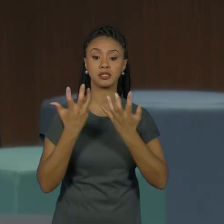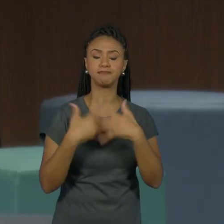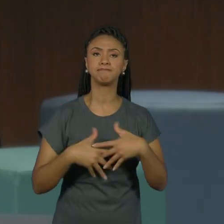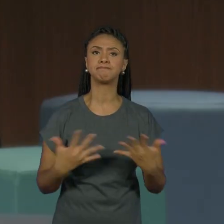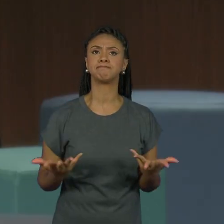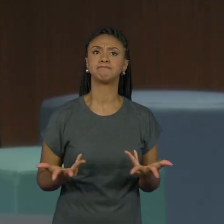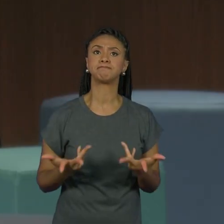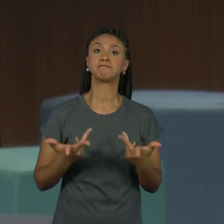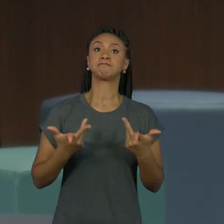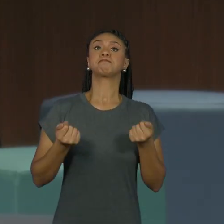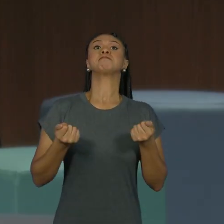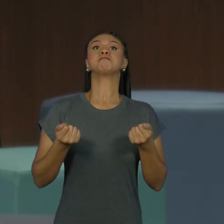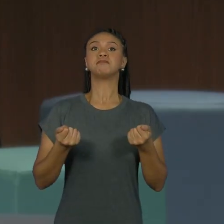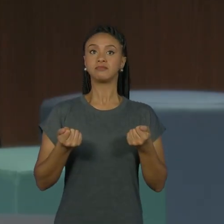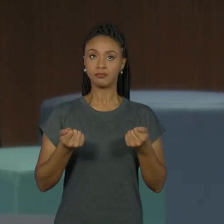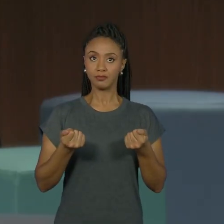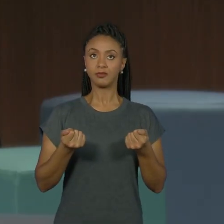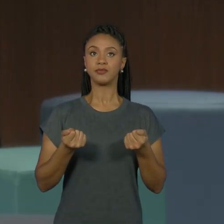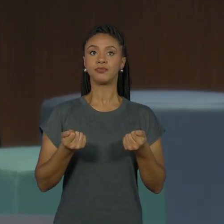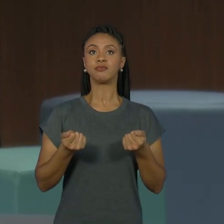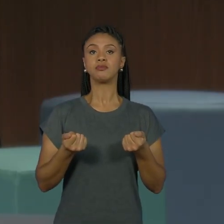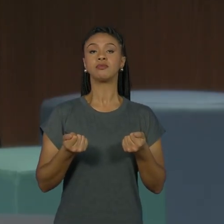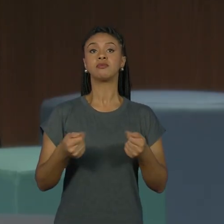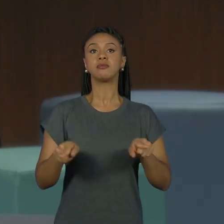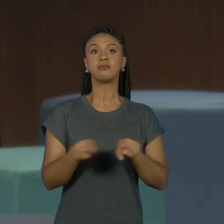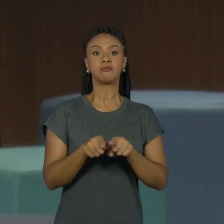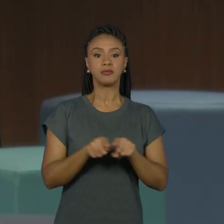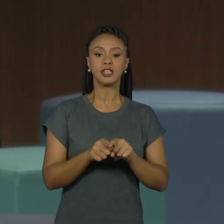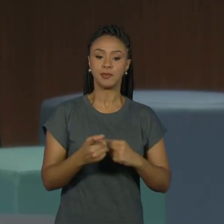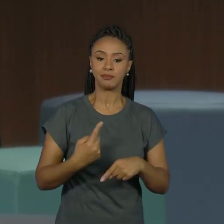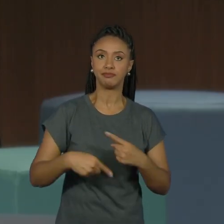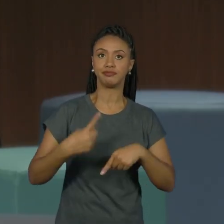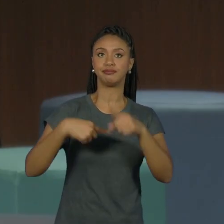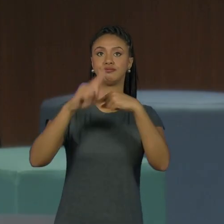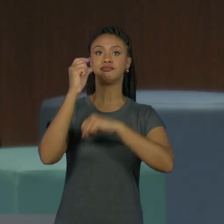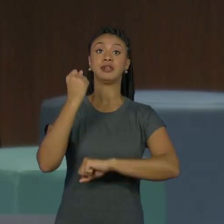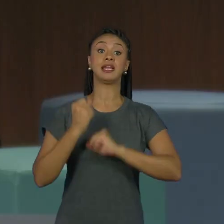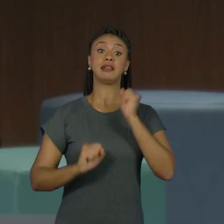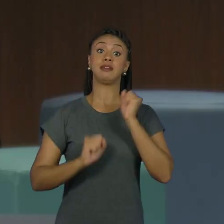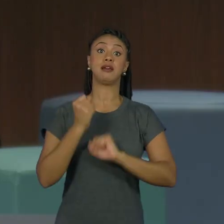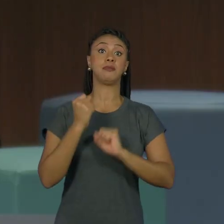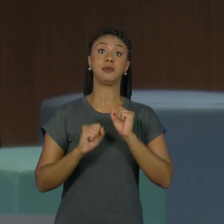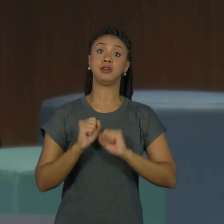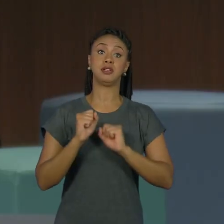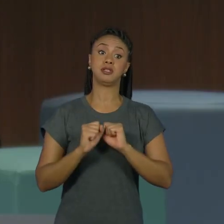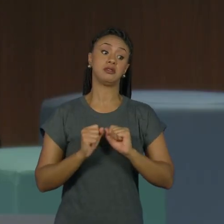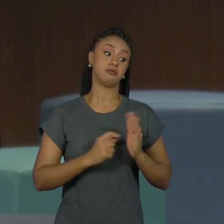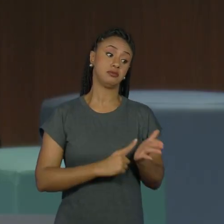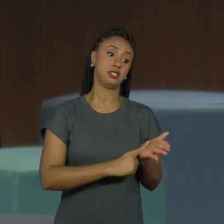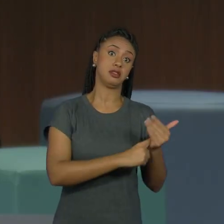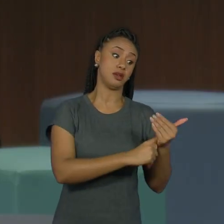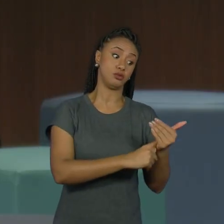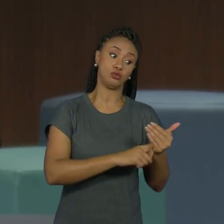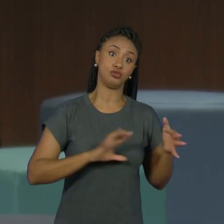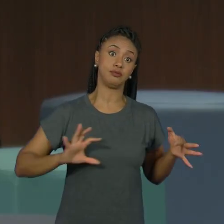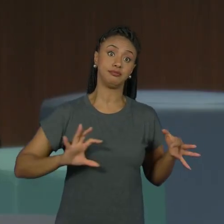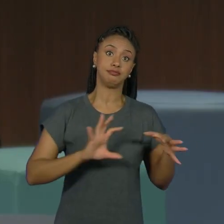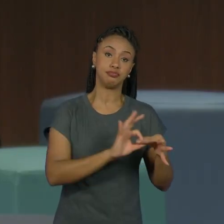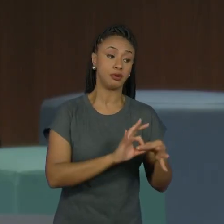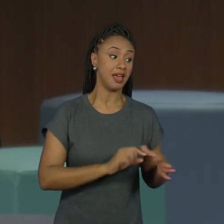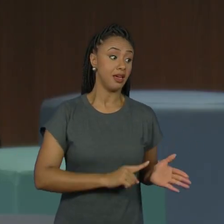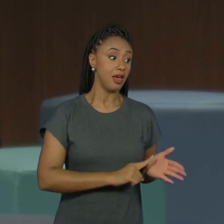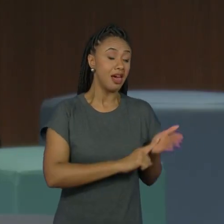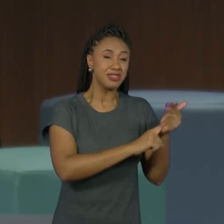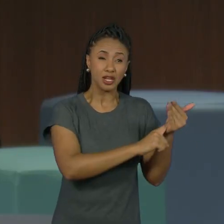na efetividade, na eficiência e eficácia, né? Na eficiência e eficácia da tecnologia. Então, explorá-la